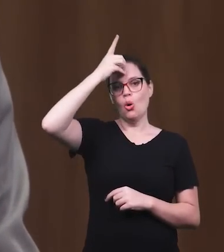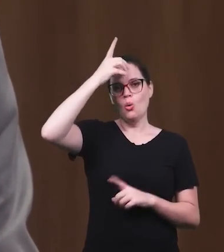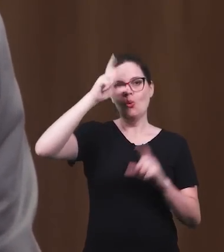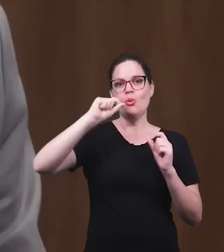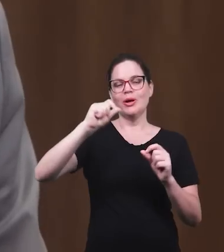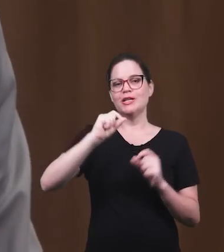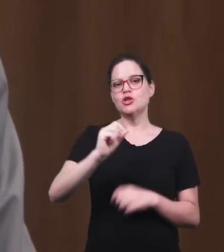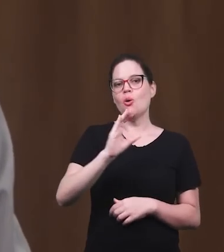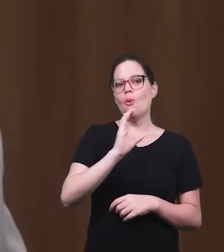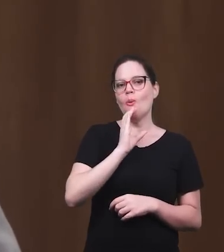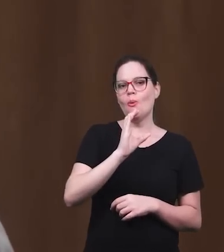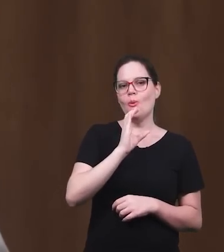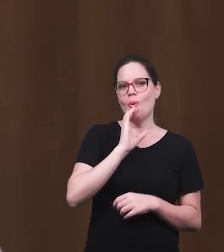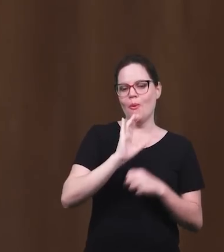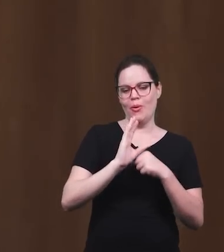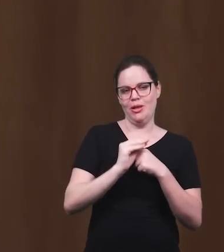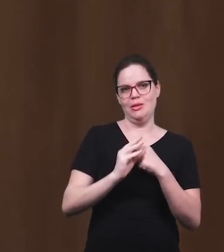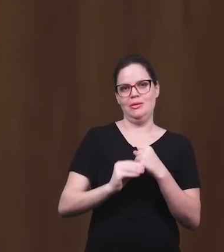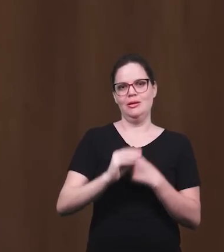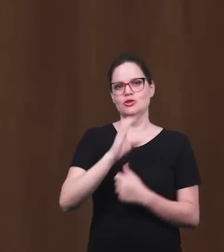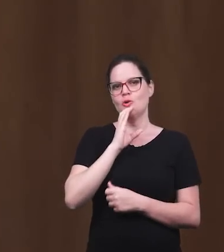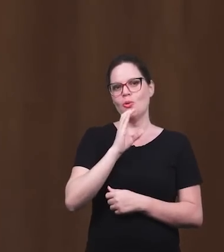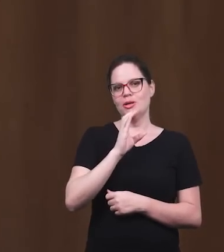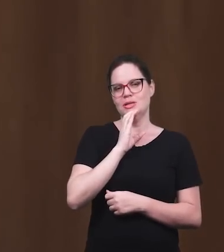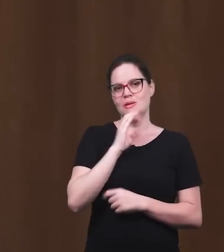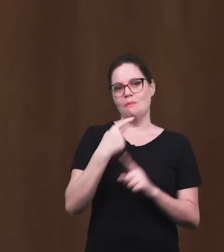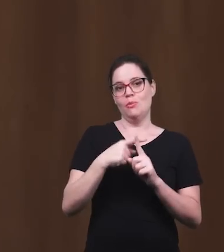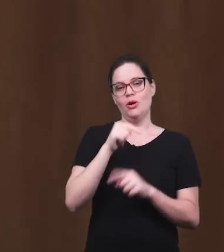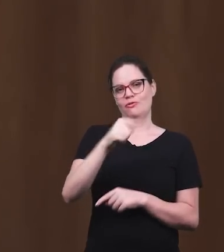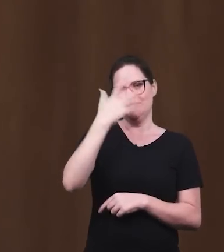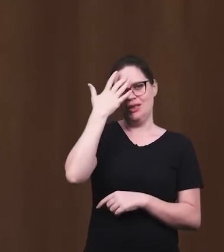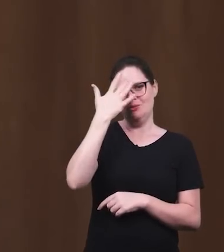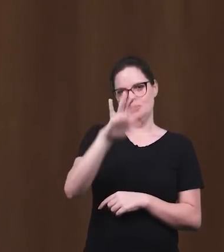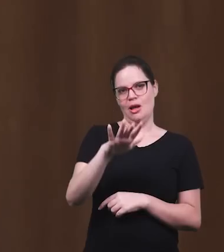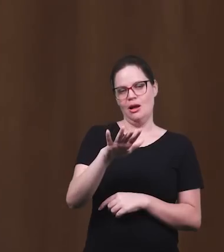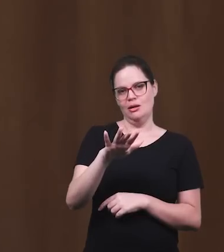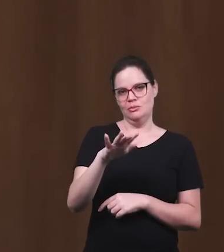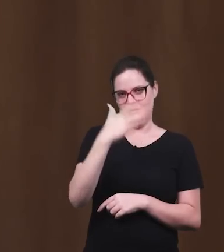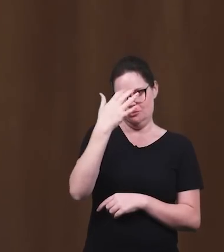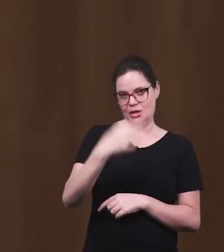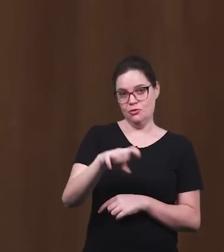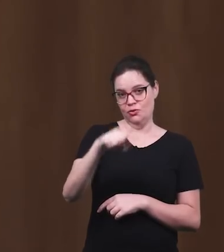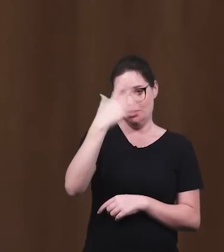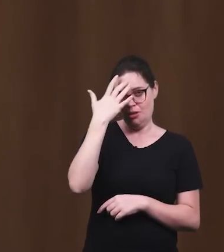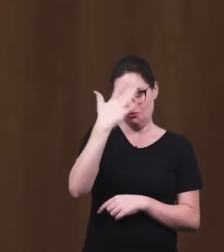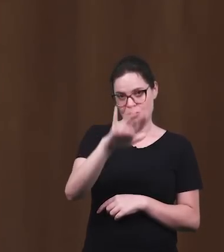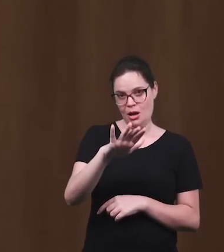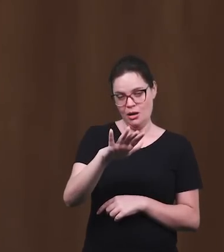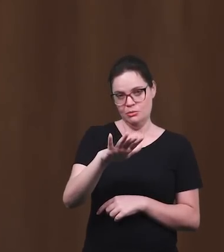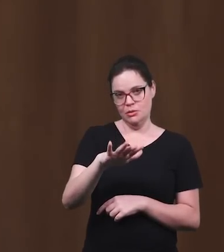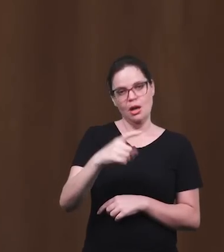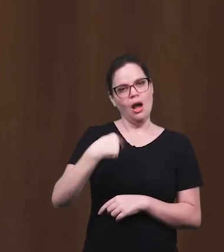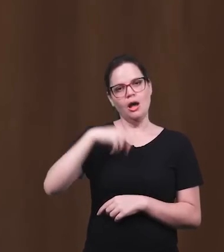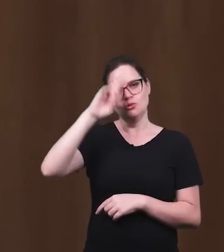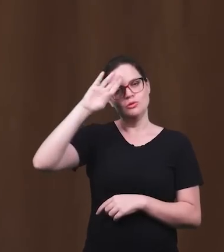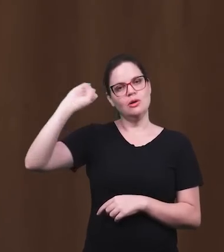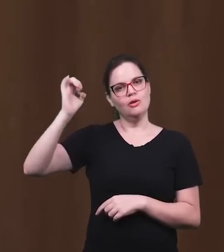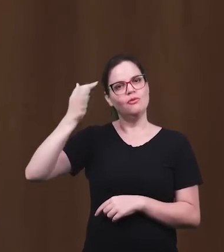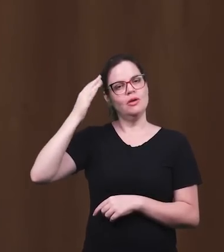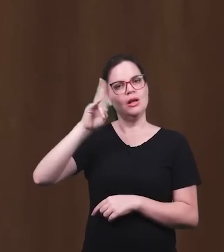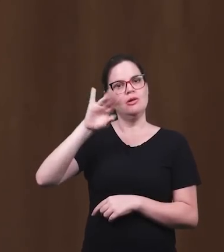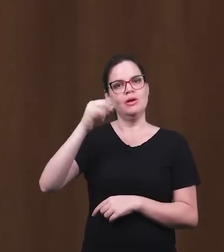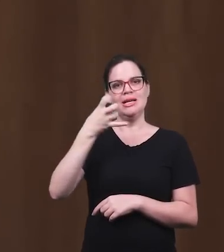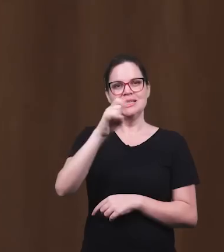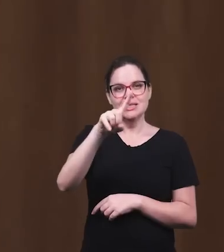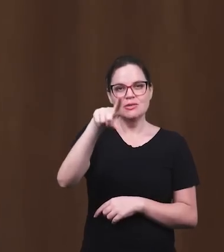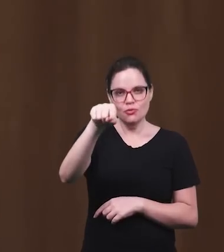ciência. Por quê? Porque Deus vai te dar ciência de algo que você não sabe. Se você já sabe,